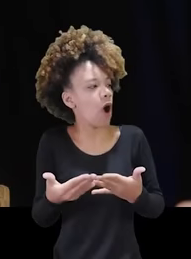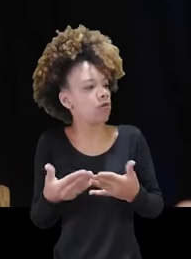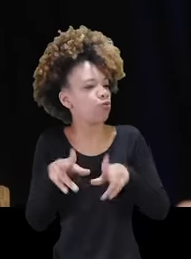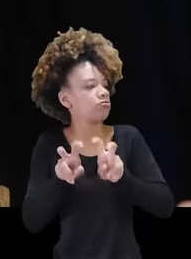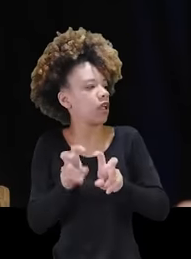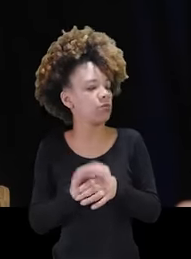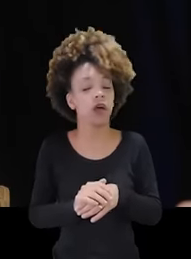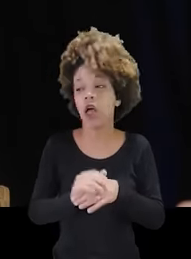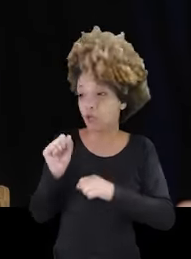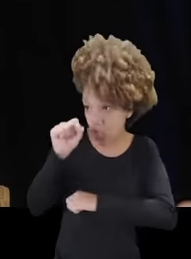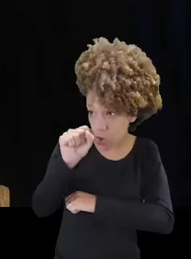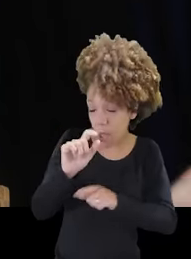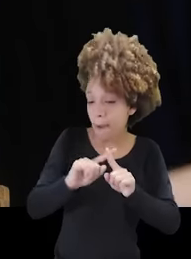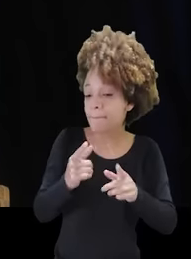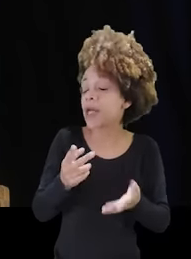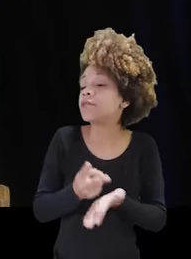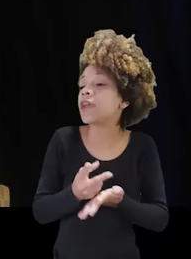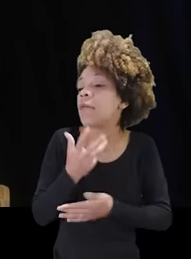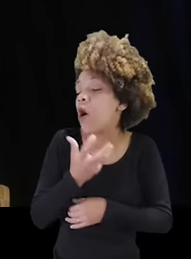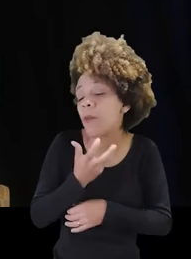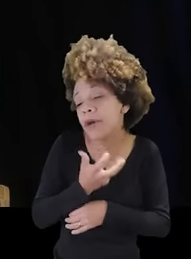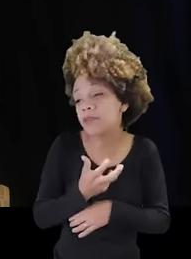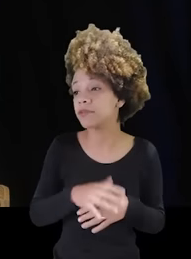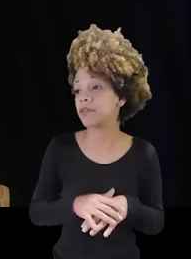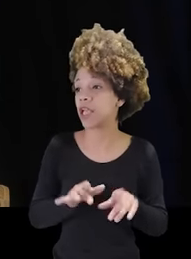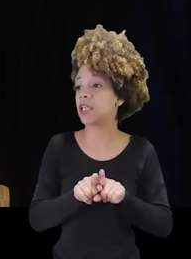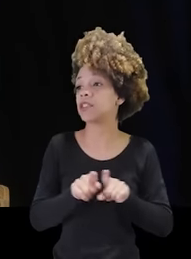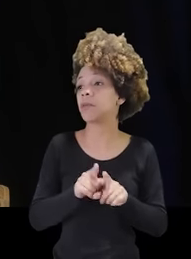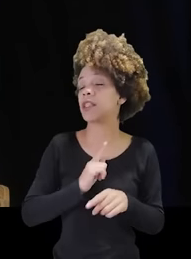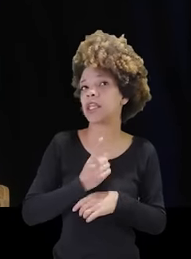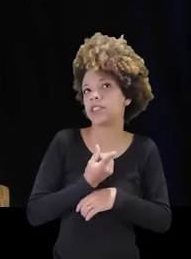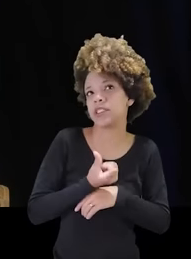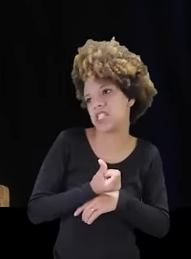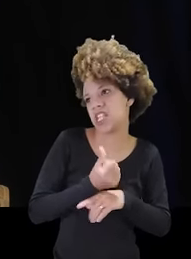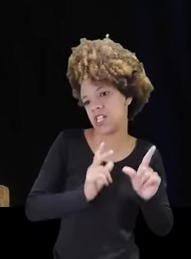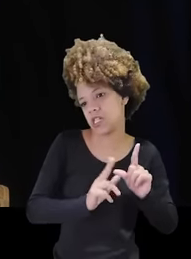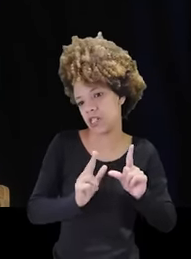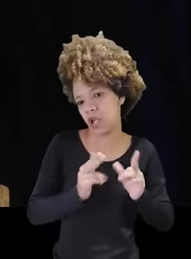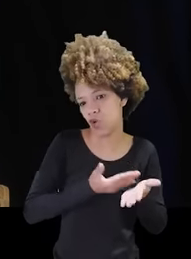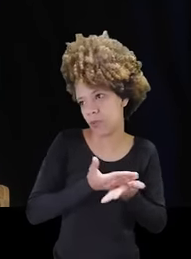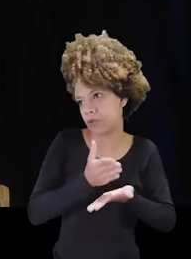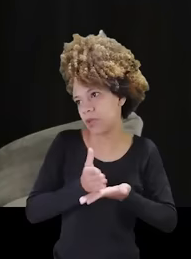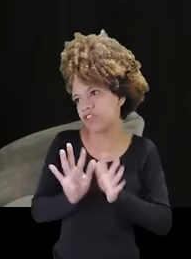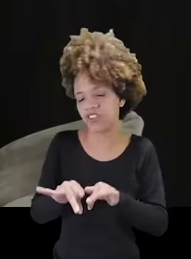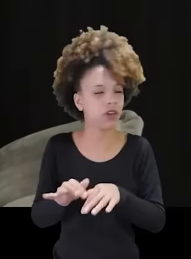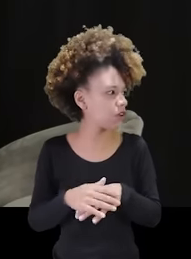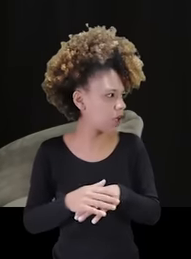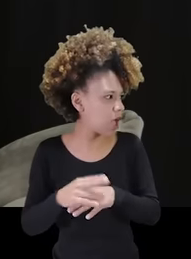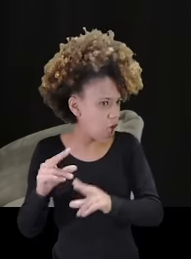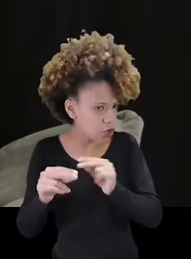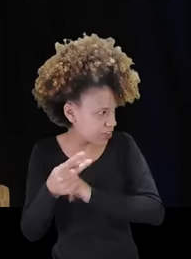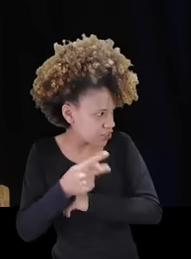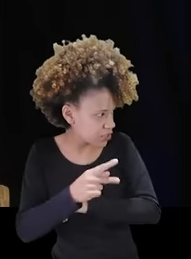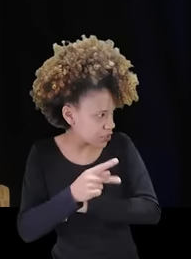é a jornada do Herói Mas eu sempre romance e geralmente tem 16 episódios começo meio enfim Isso